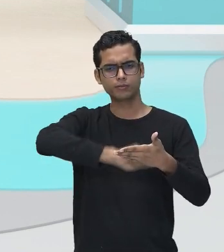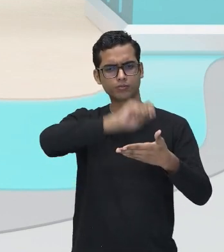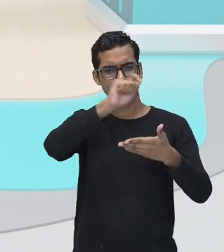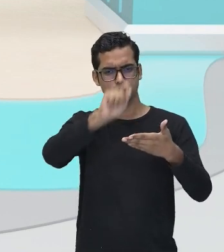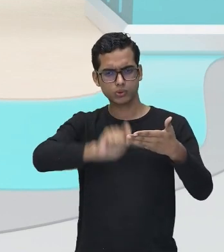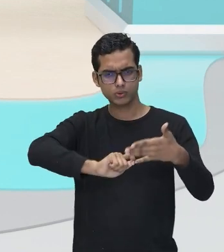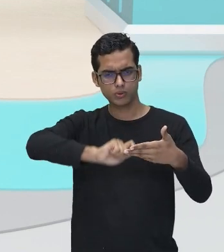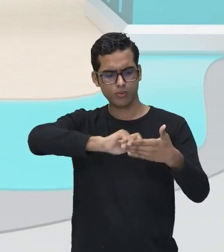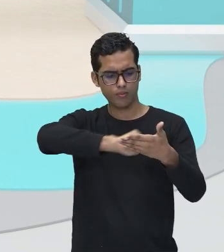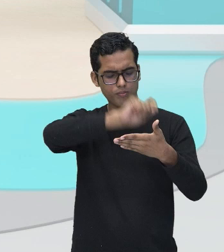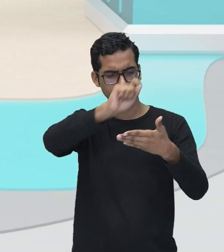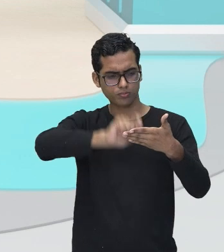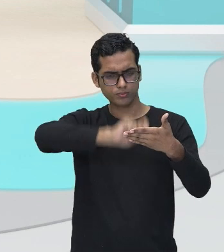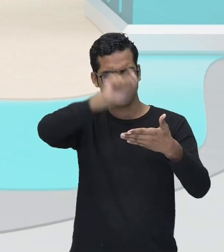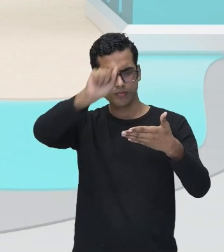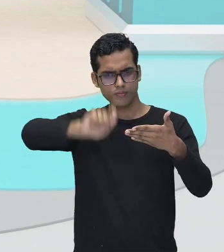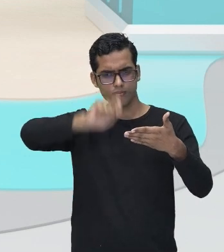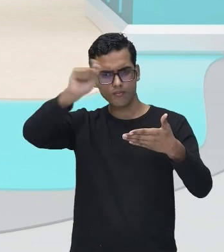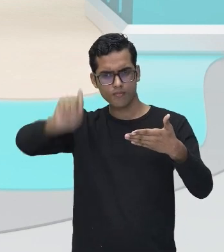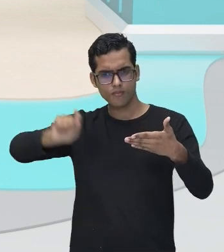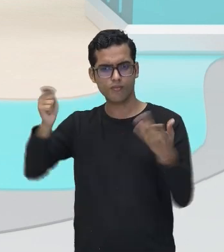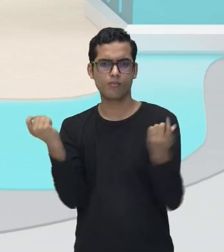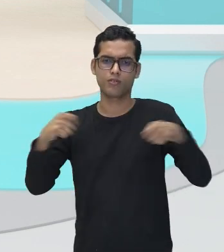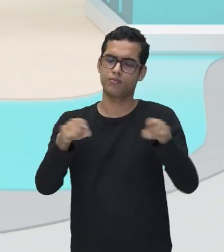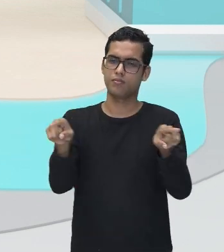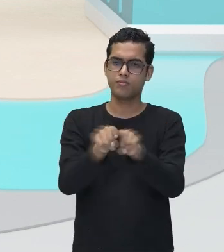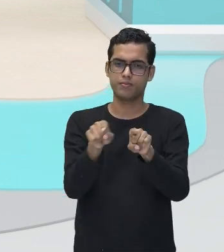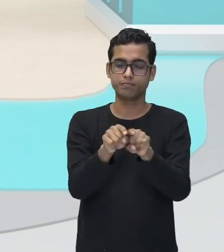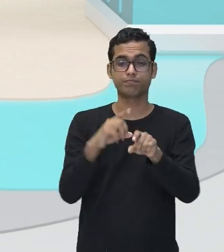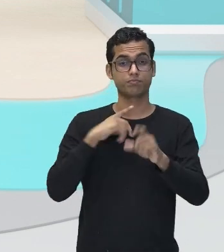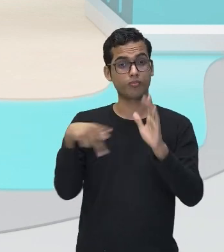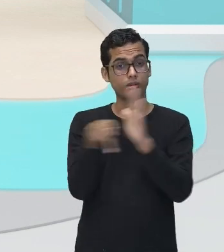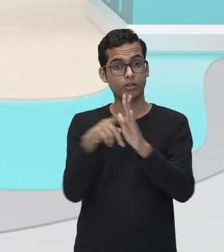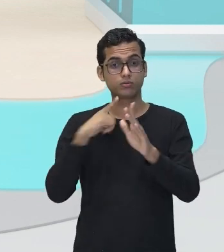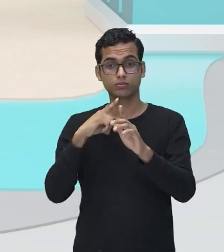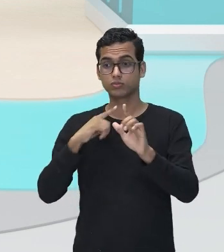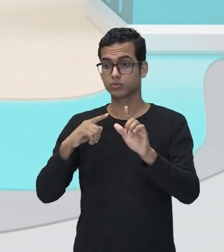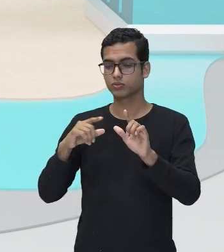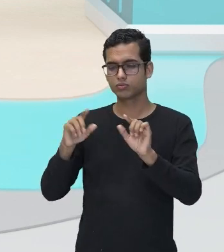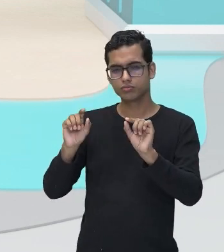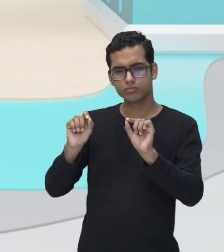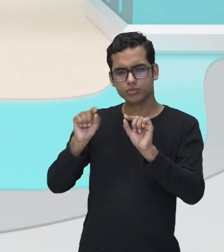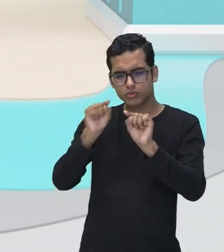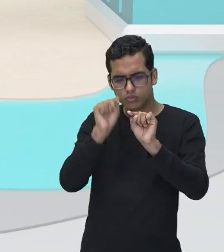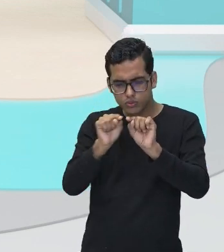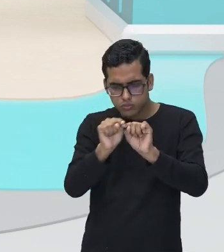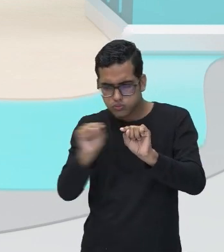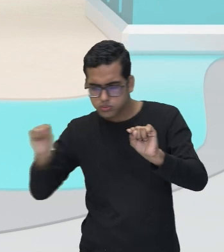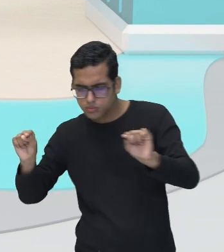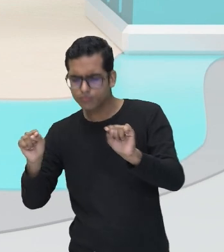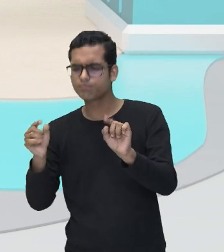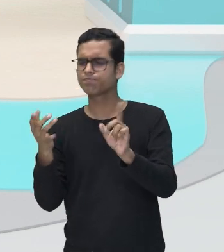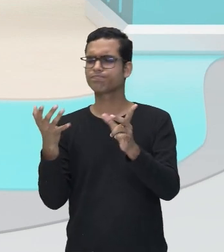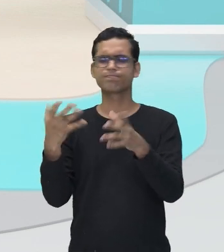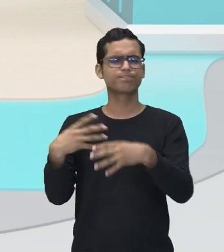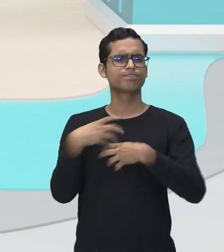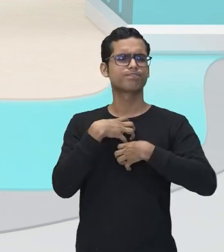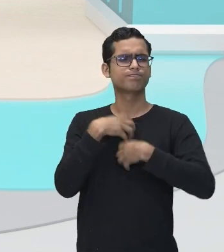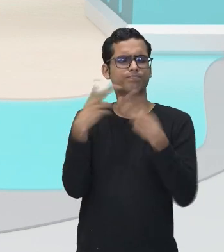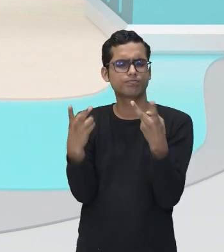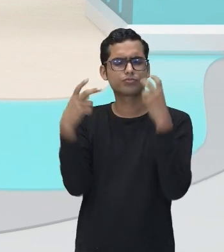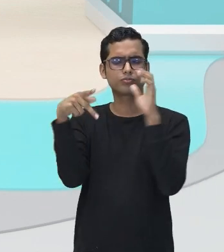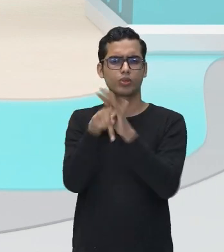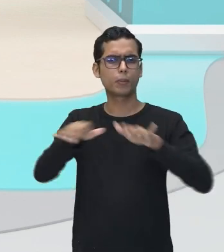ondulada. Então, as linhas, elas dão uma sensação de movimento. Então, o